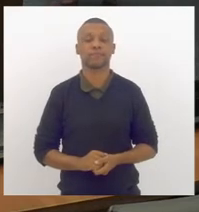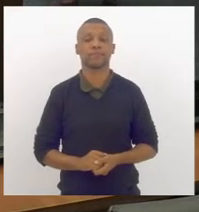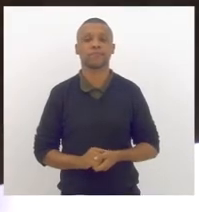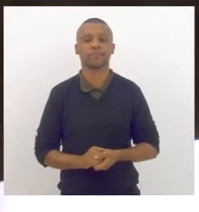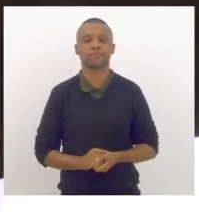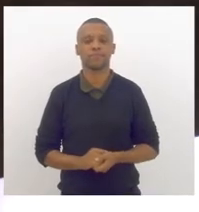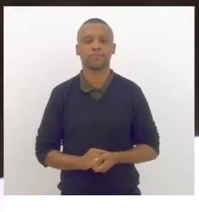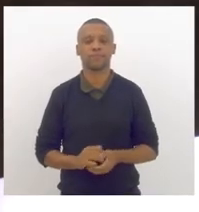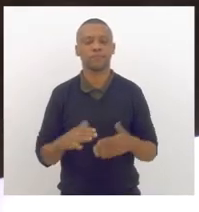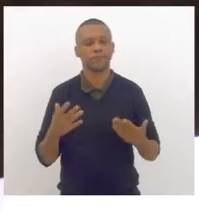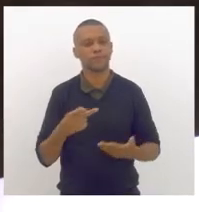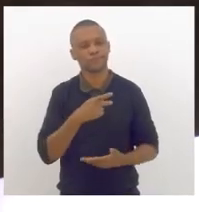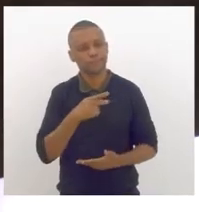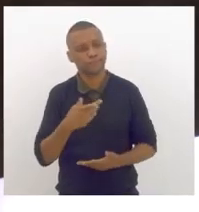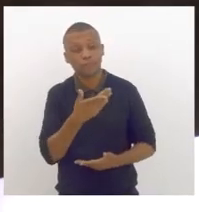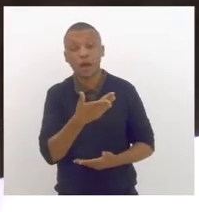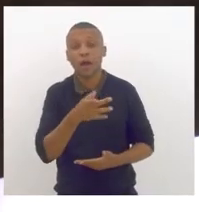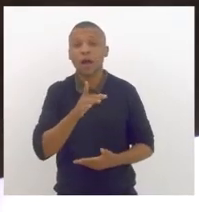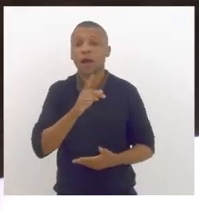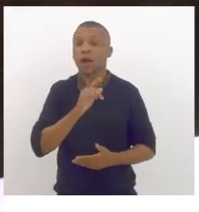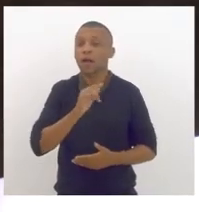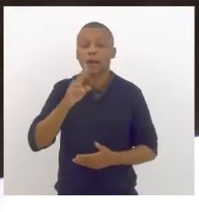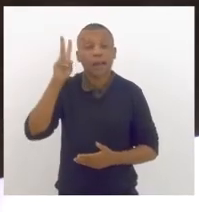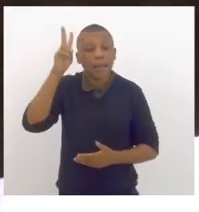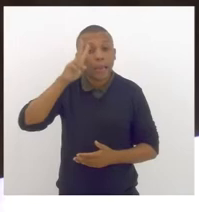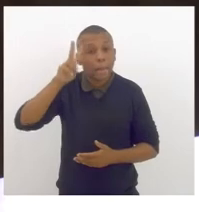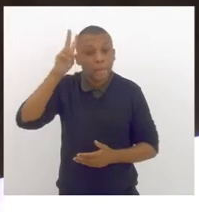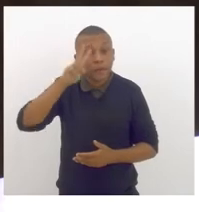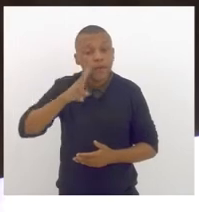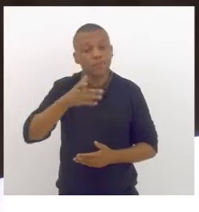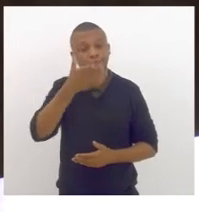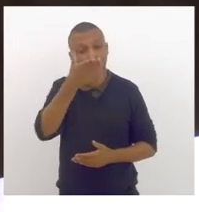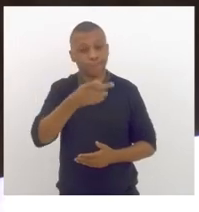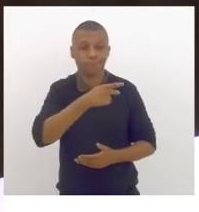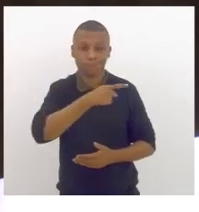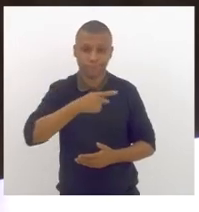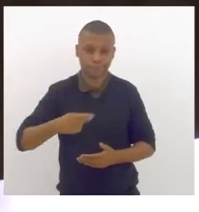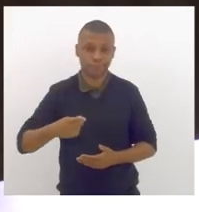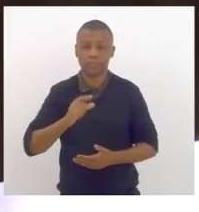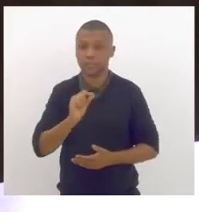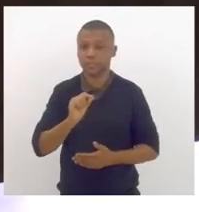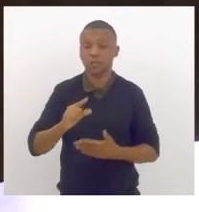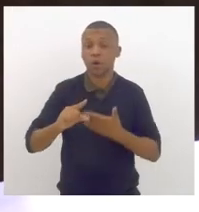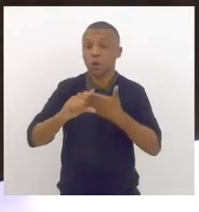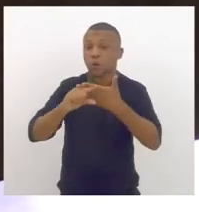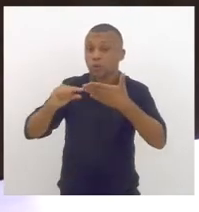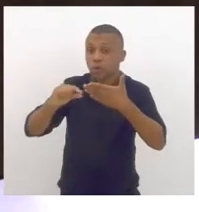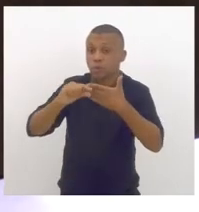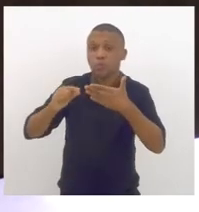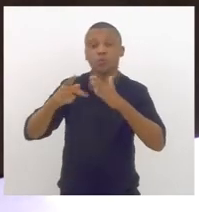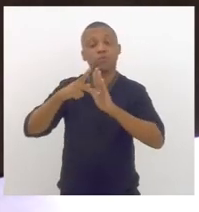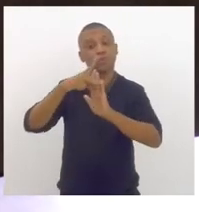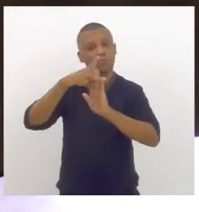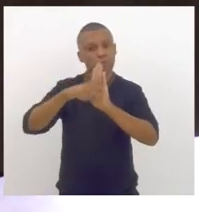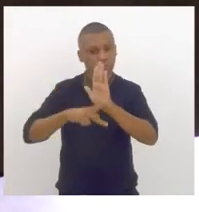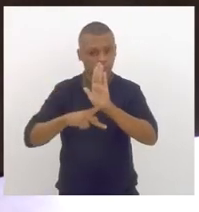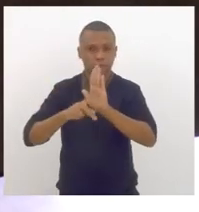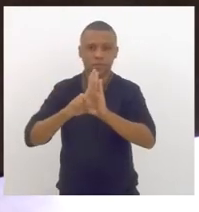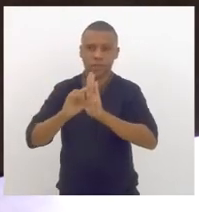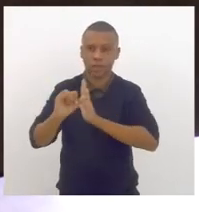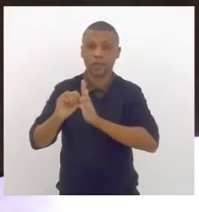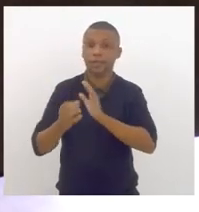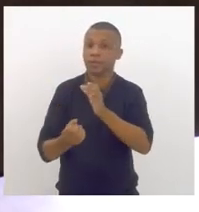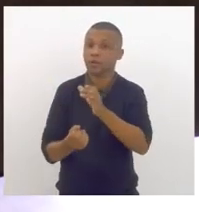Senhor presidente, só lembrando a Vossa Excelência que os autores do projeto que criou